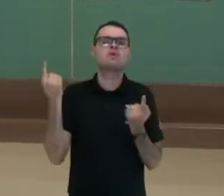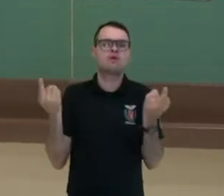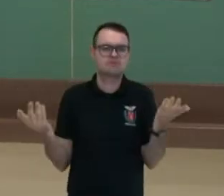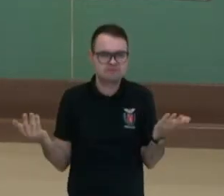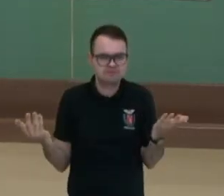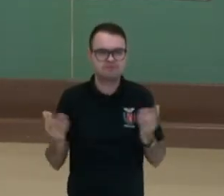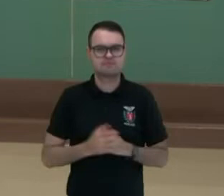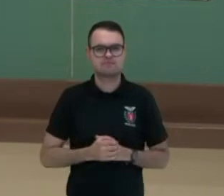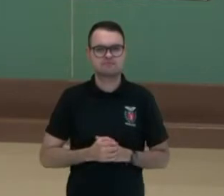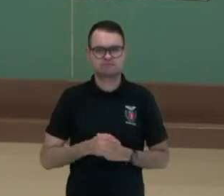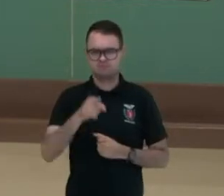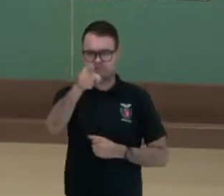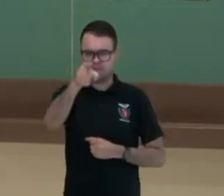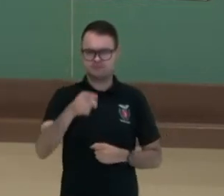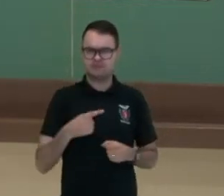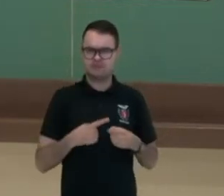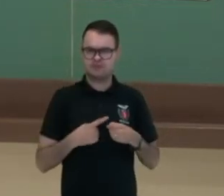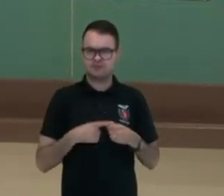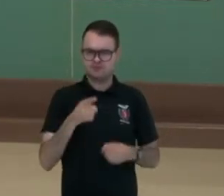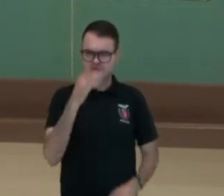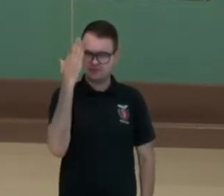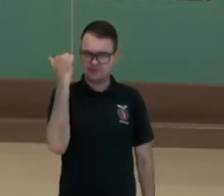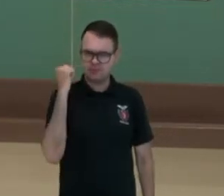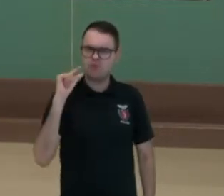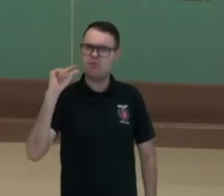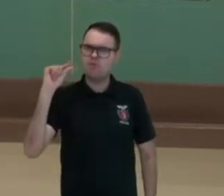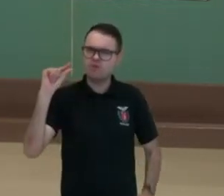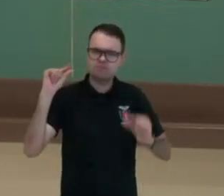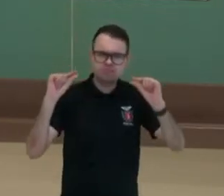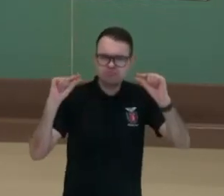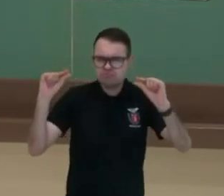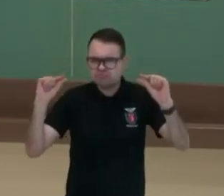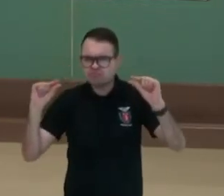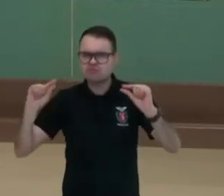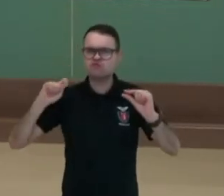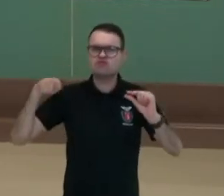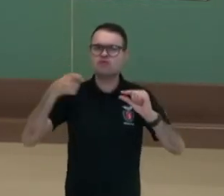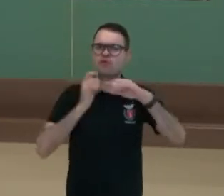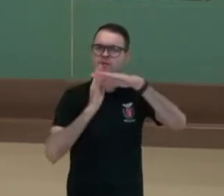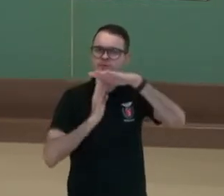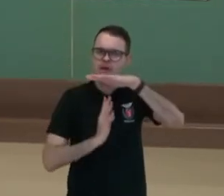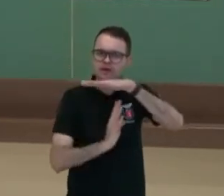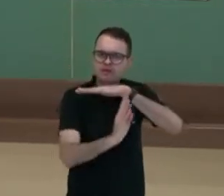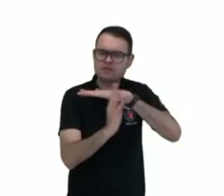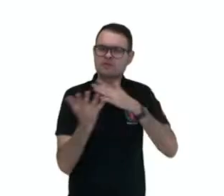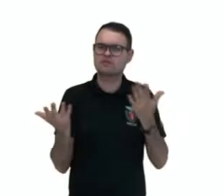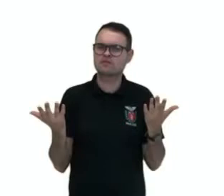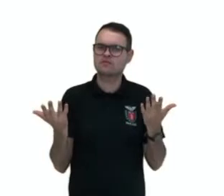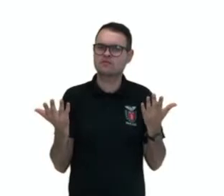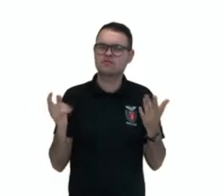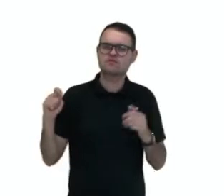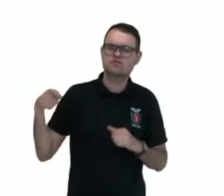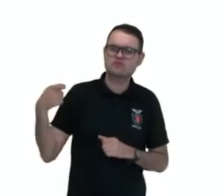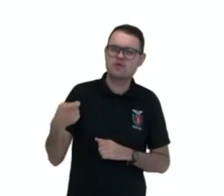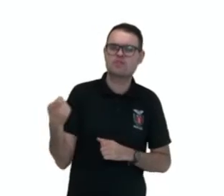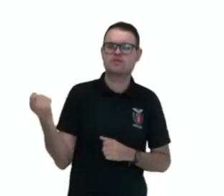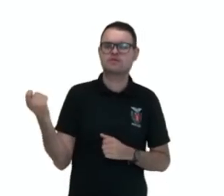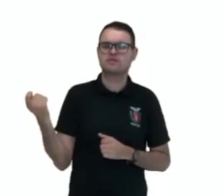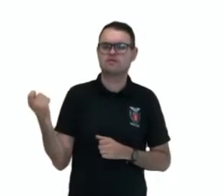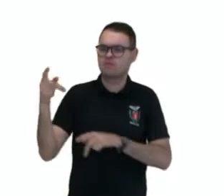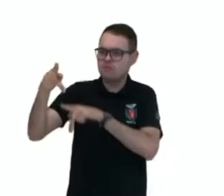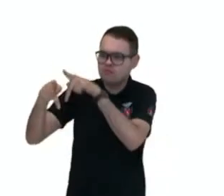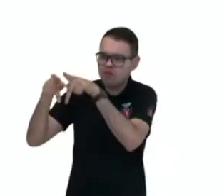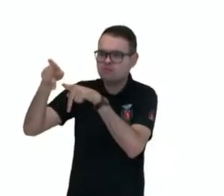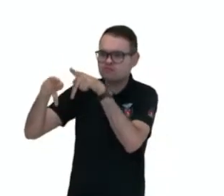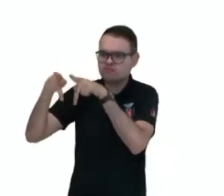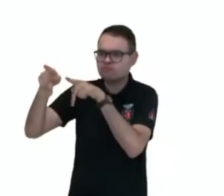bacana. E na sua cidade, você sabe um pouco sobre a imigração, o povo das famílias